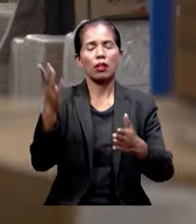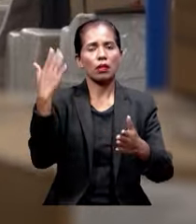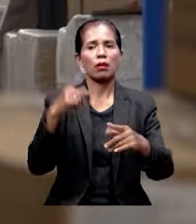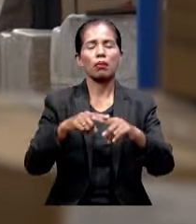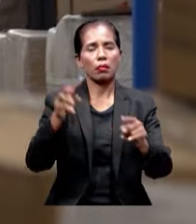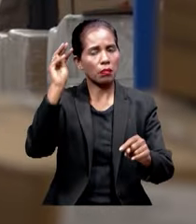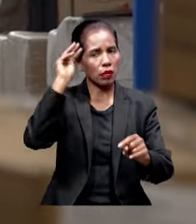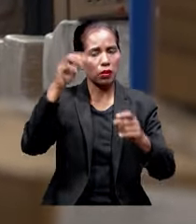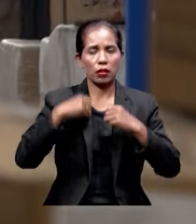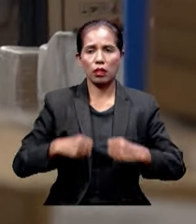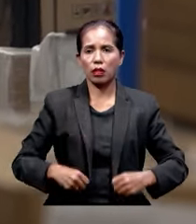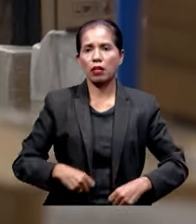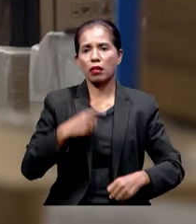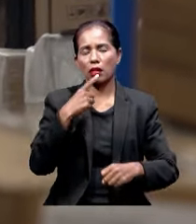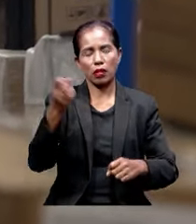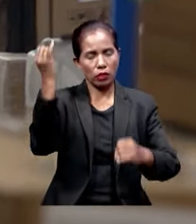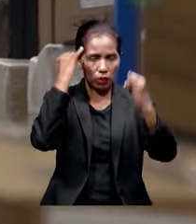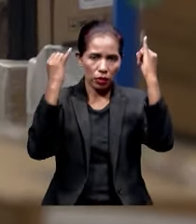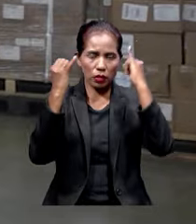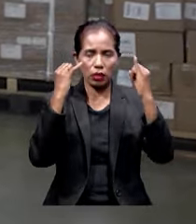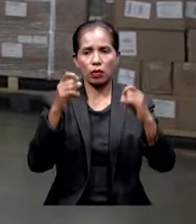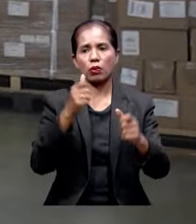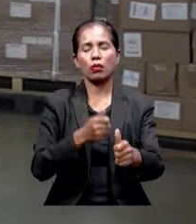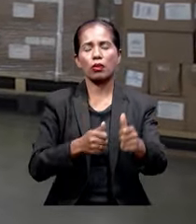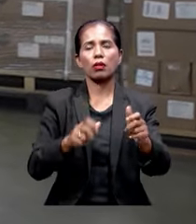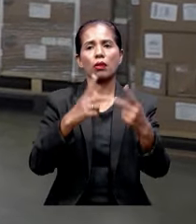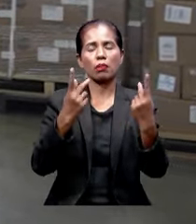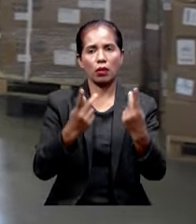BZM Ministra da Saúde rejeita informação, né? Também a turnia, a